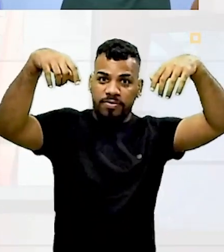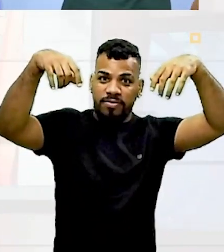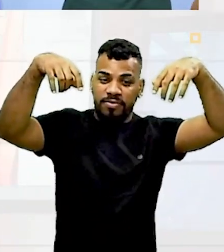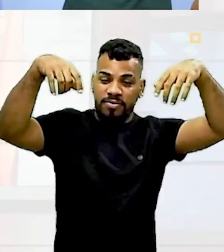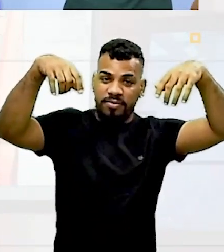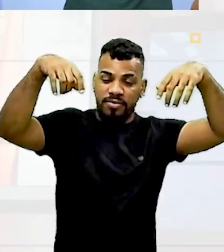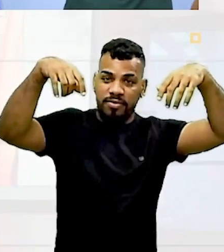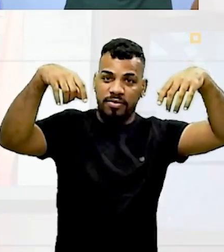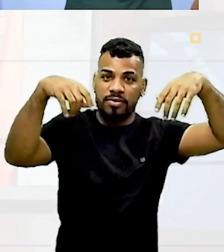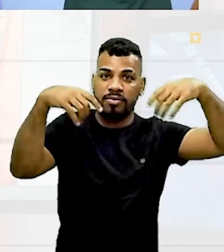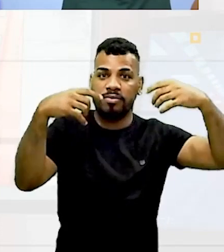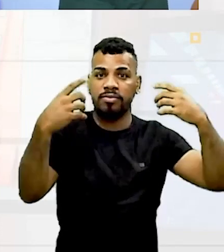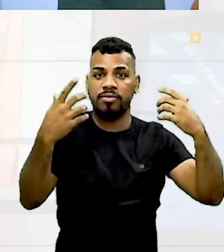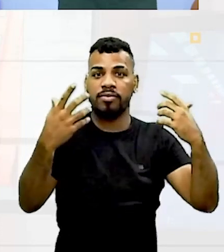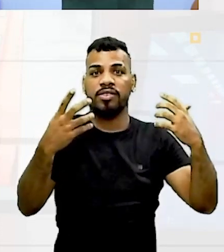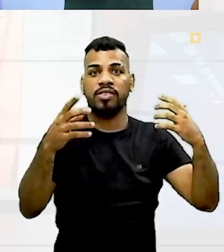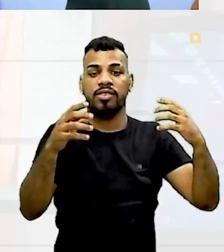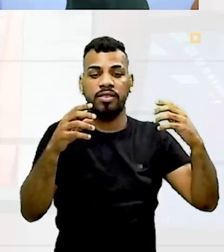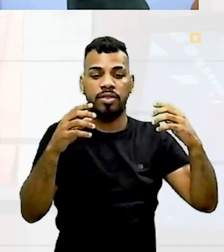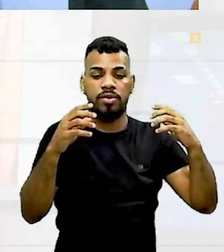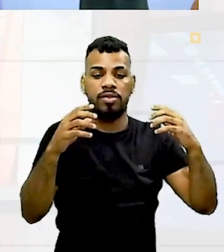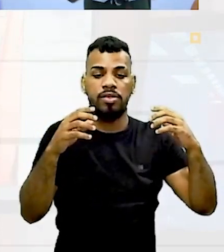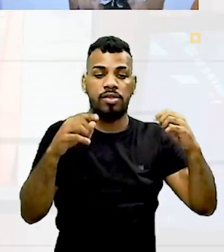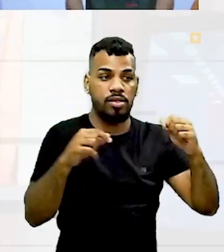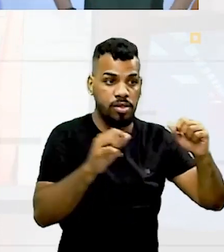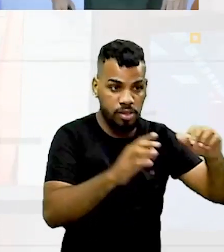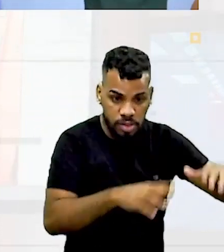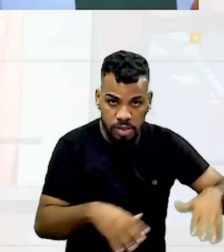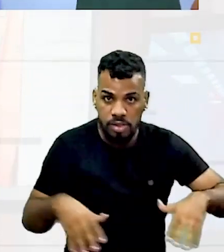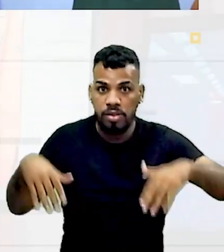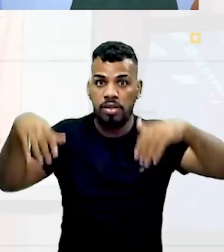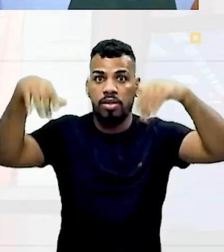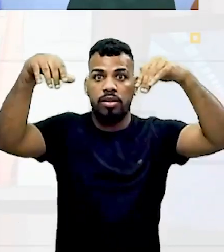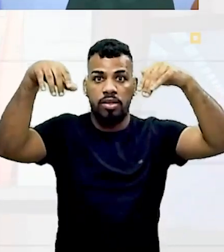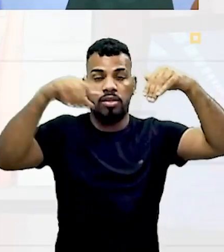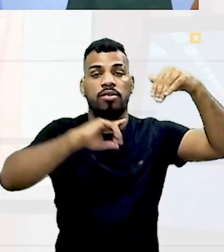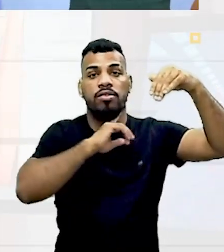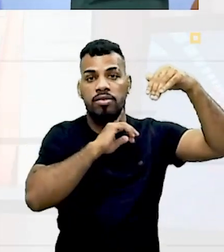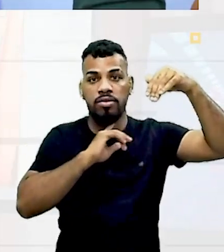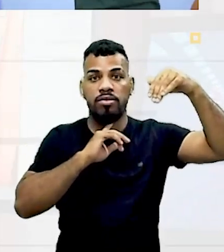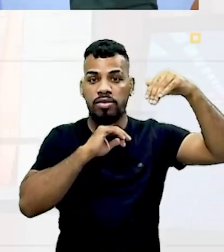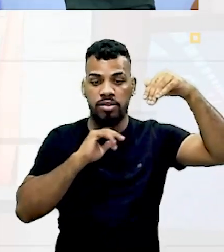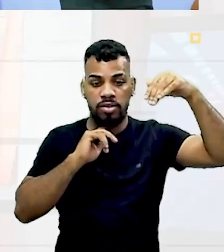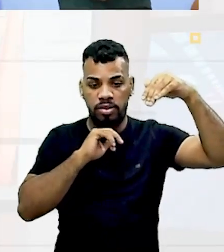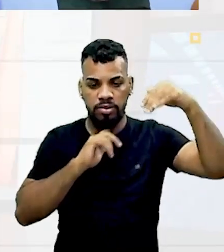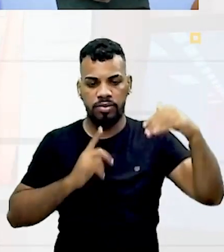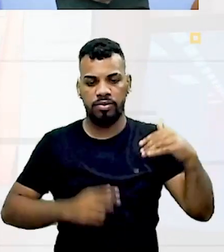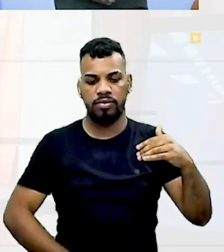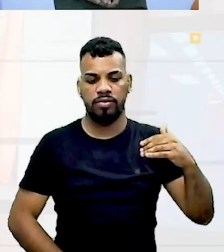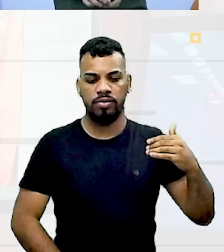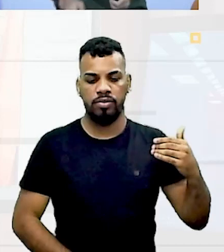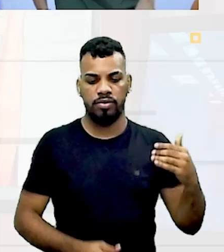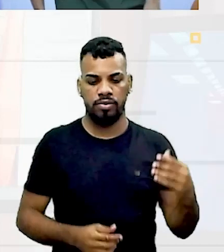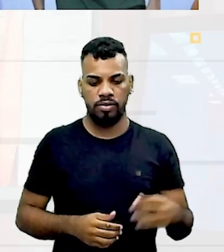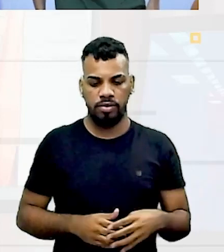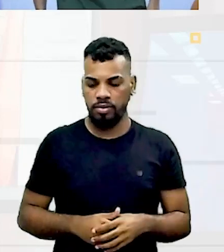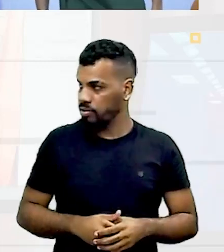cima. Tanto a cabeça quanto as mãos, elas fazem esse negócio de arco.